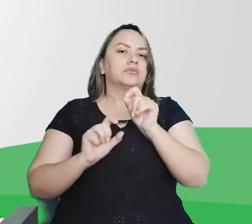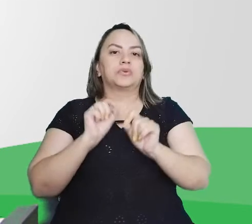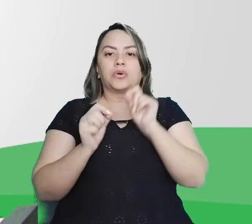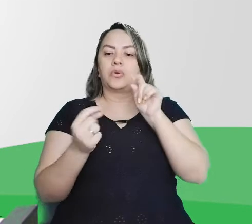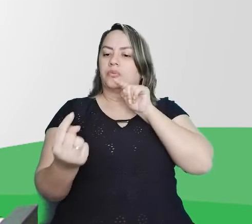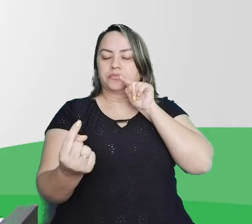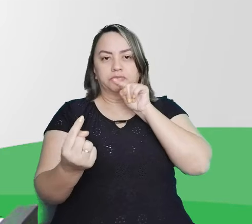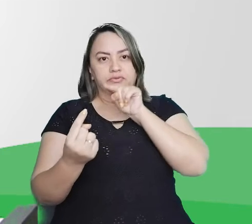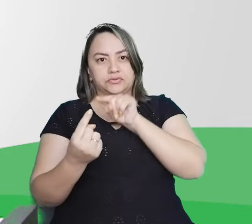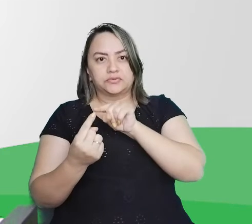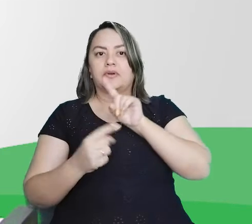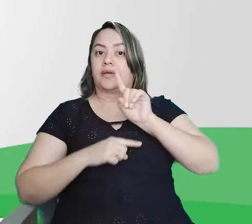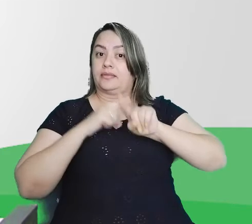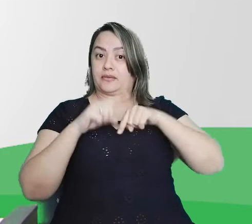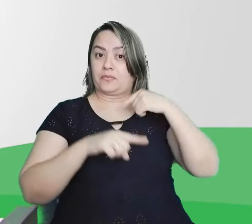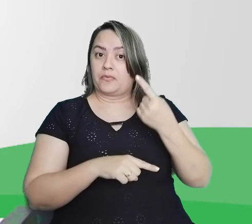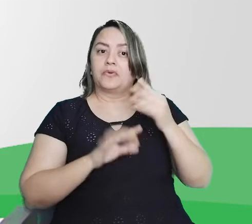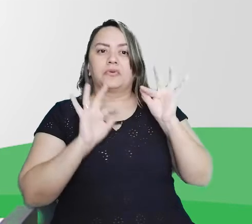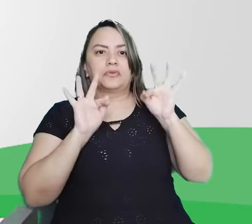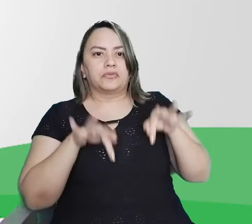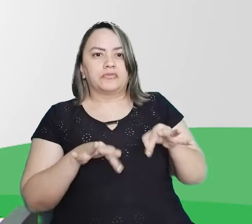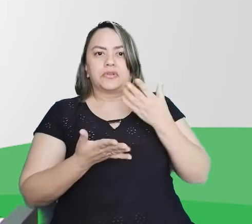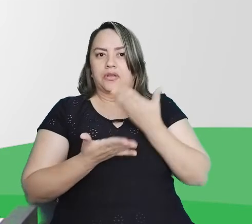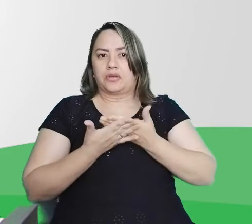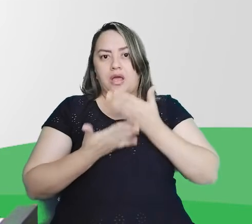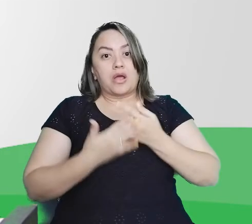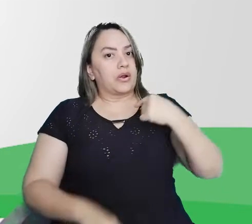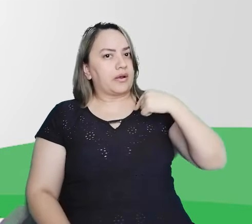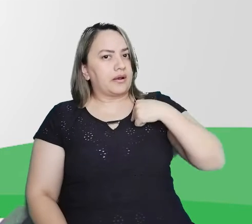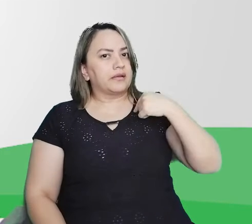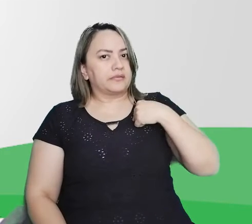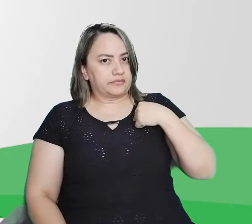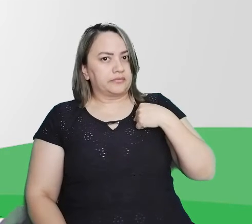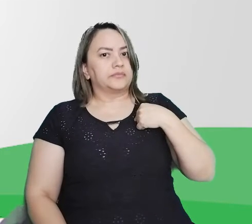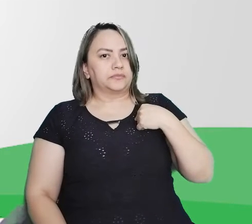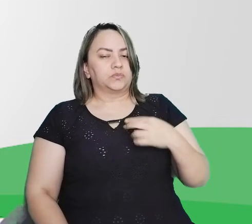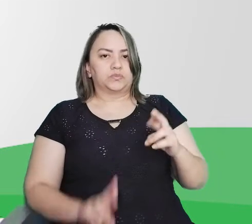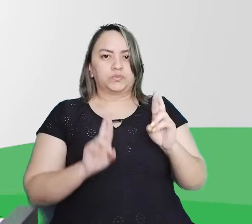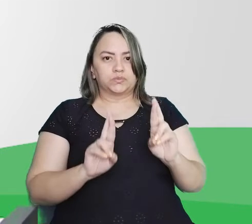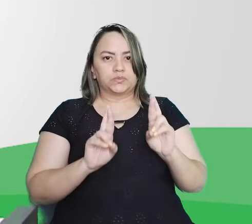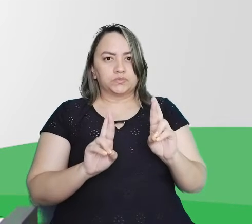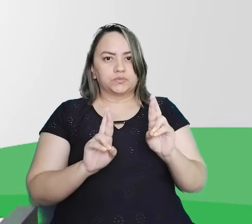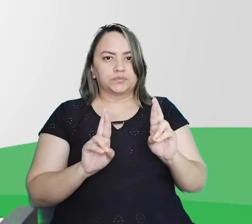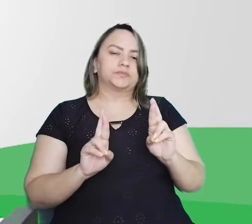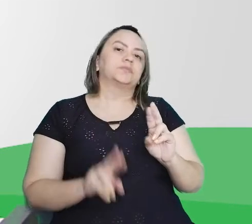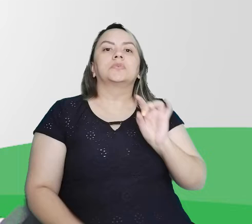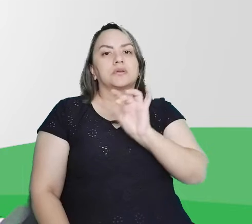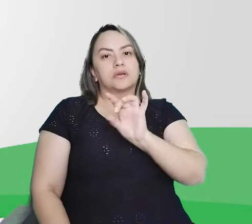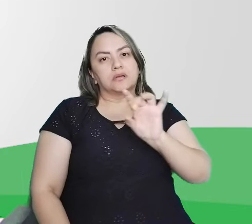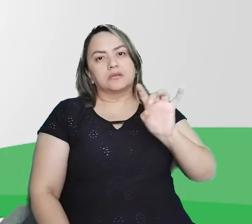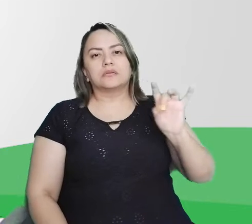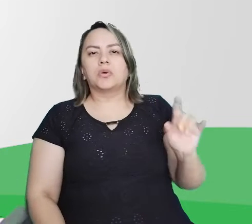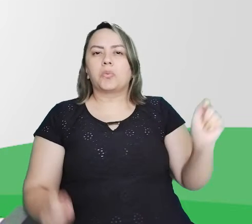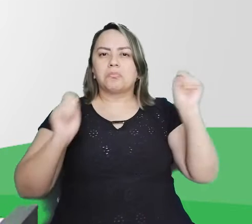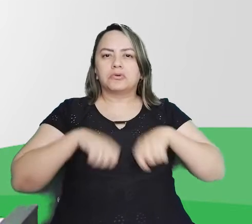isso. No final da aula, eu, professor Eduardo, espero que cada uma e cada um de vocês tenha a